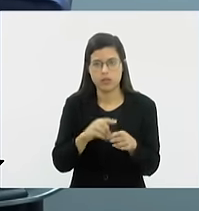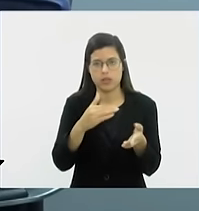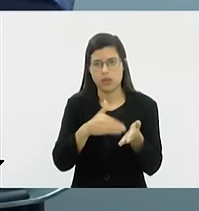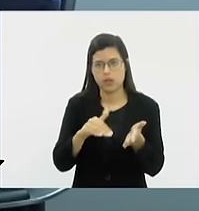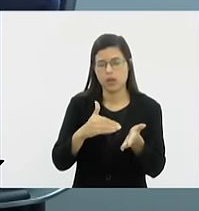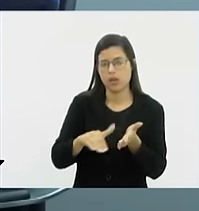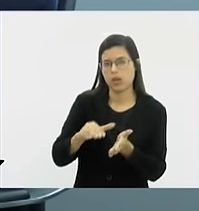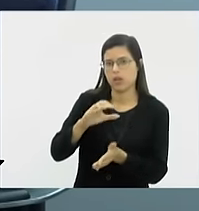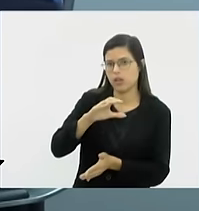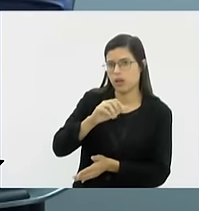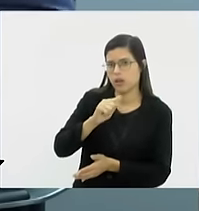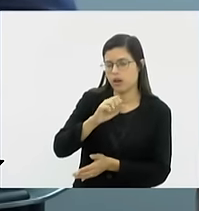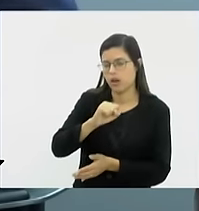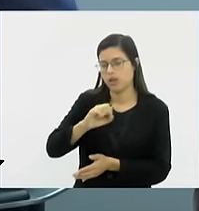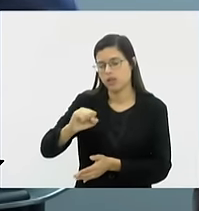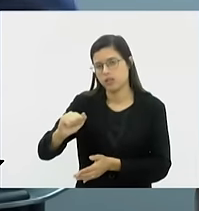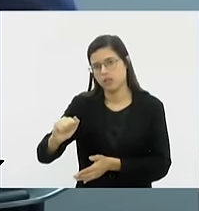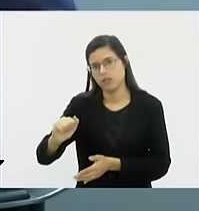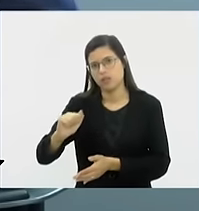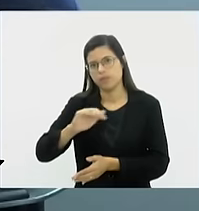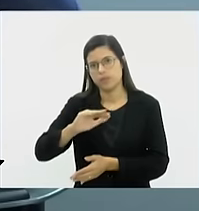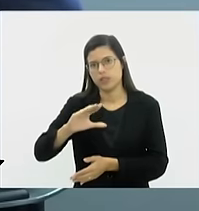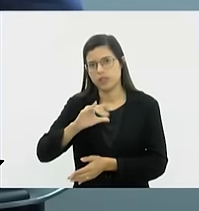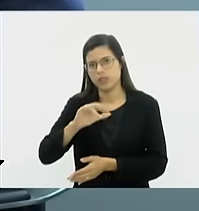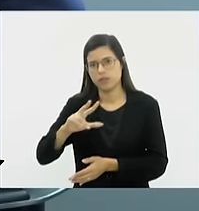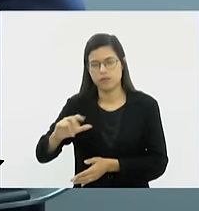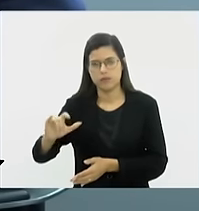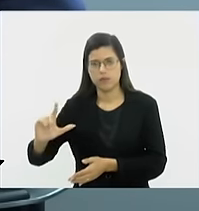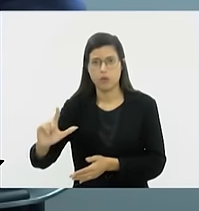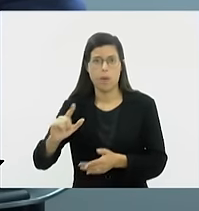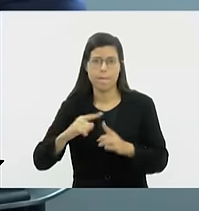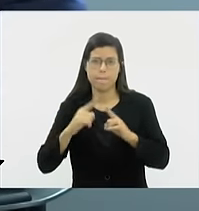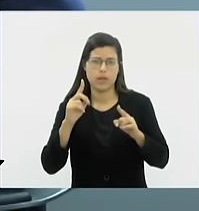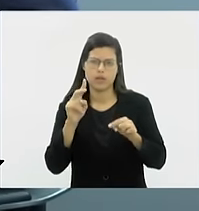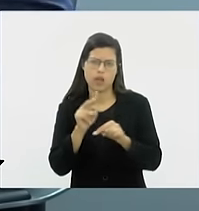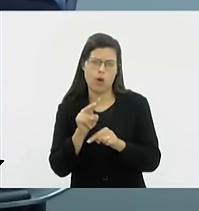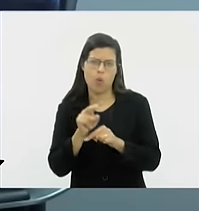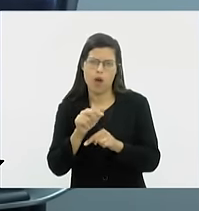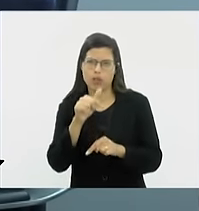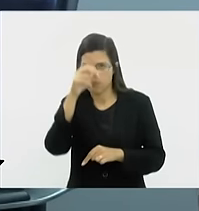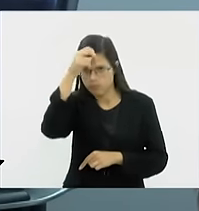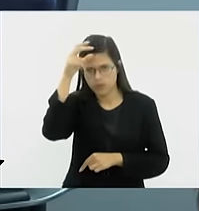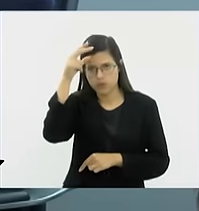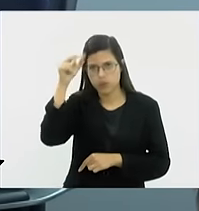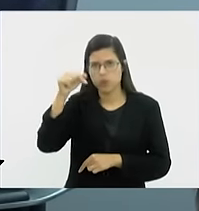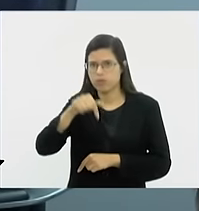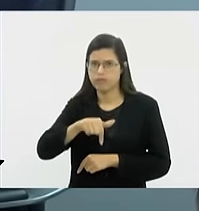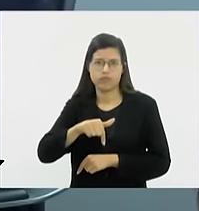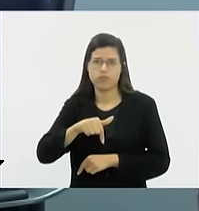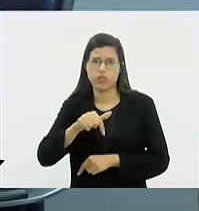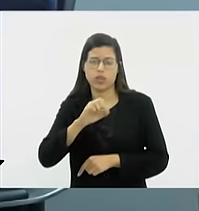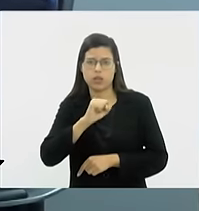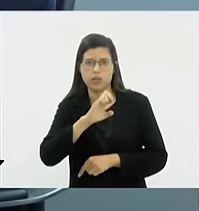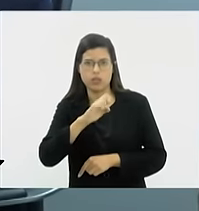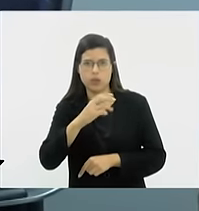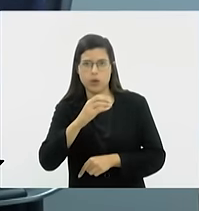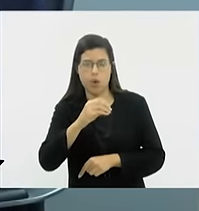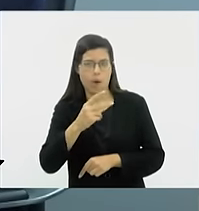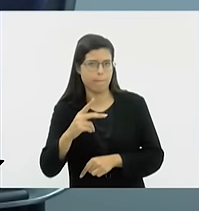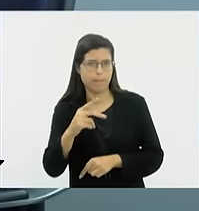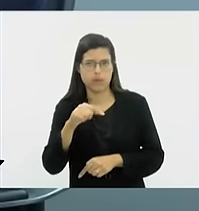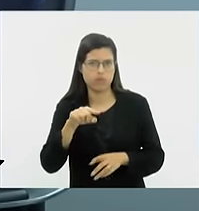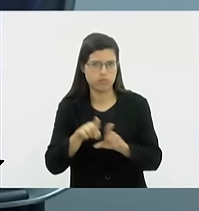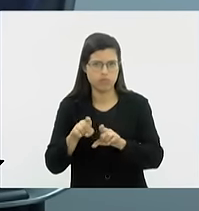o Detran, mas a Guarda Municipal não está aqui e a CEOP não estão aqui. Por quê? Porque é muito mais